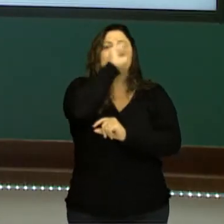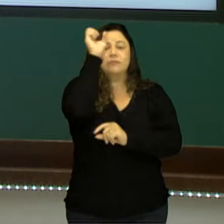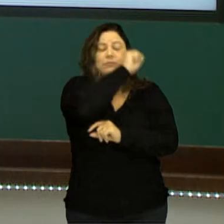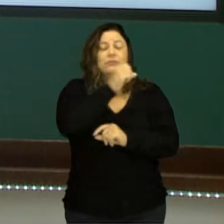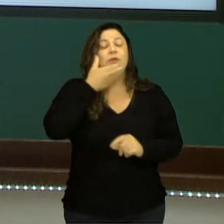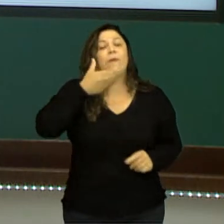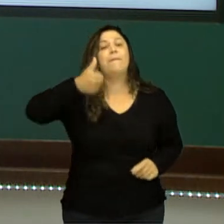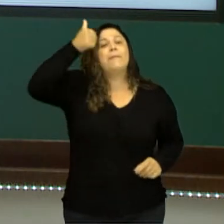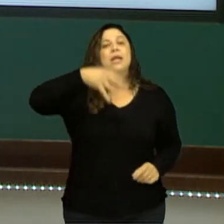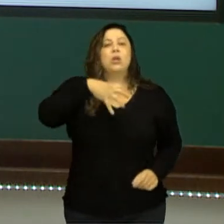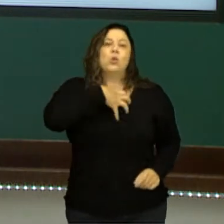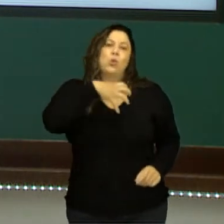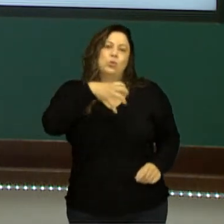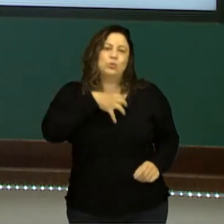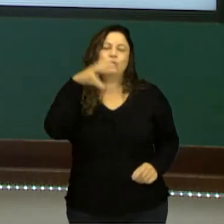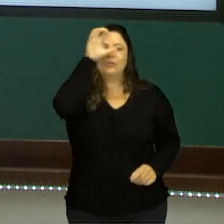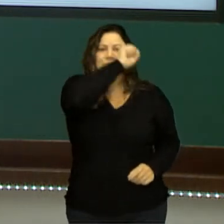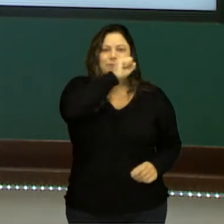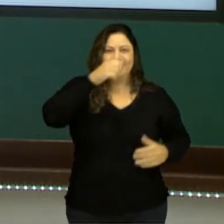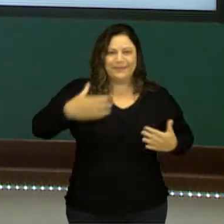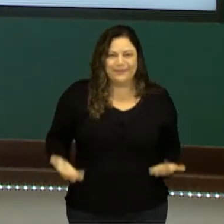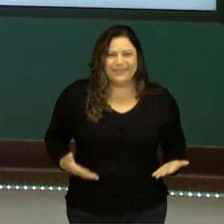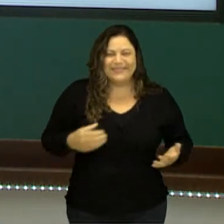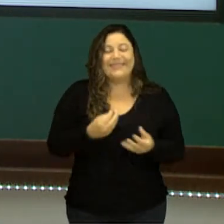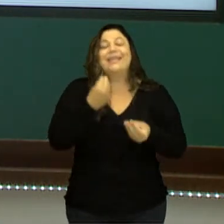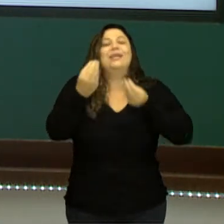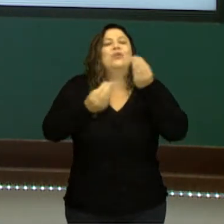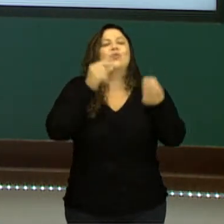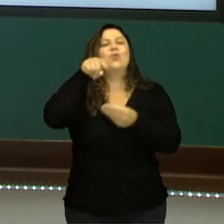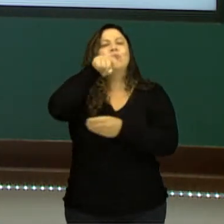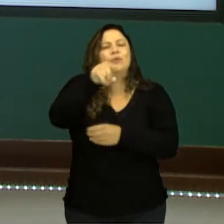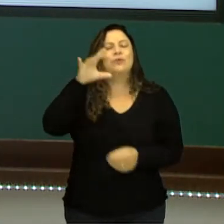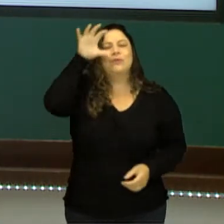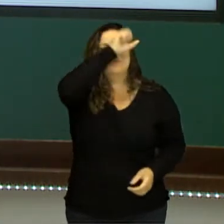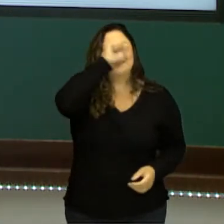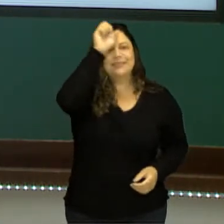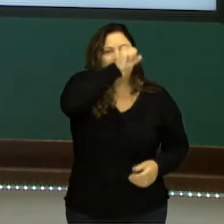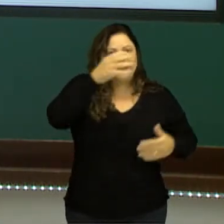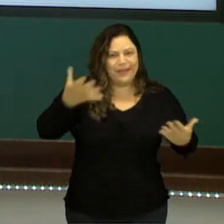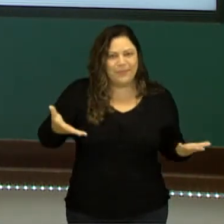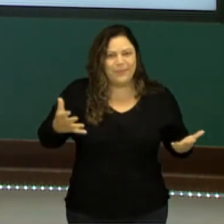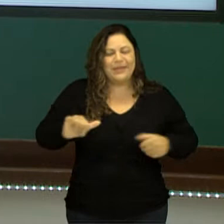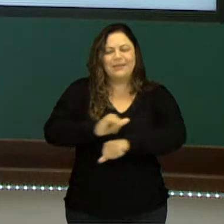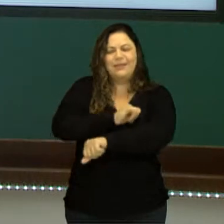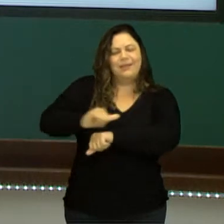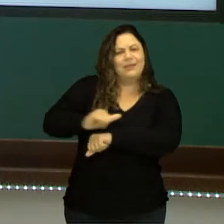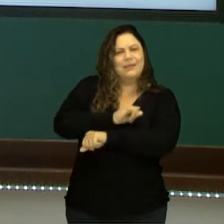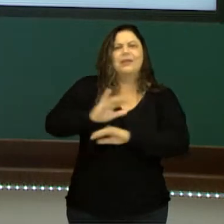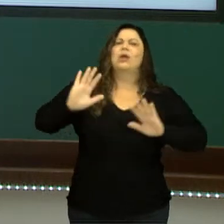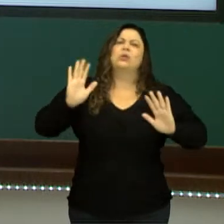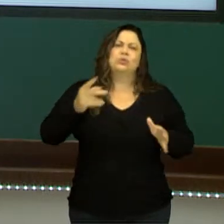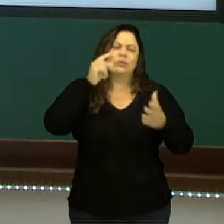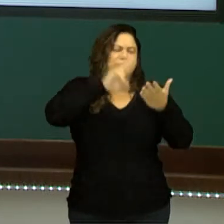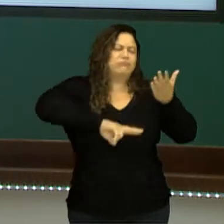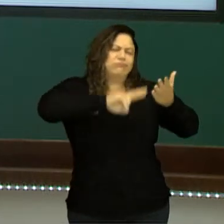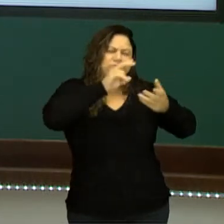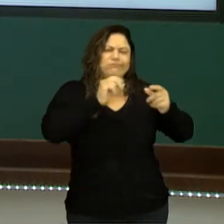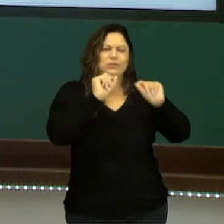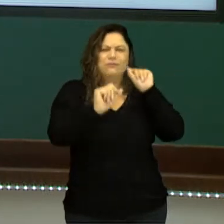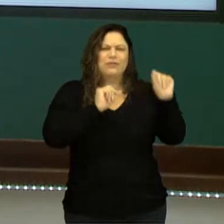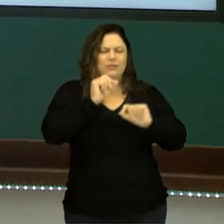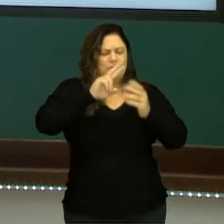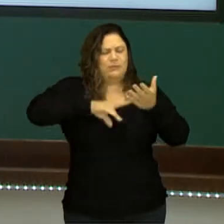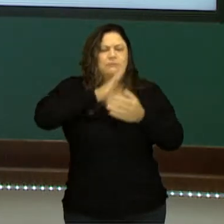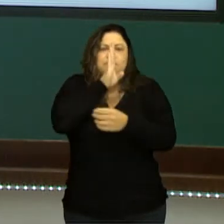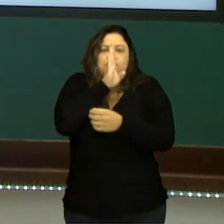melhor forma da gente aprender, né? Como que você aprende? Qual que é a estratégia? Ah, quando, né, eu faço uma leitura silenciosa